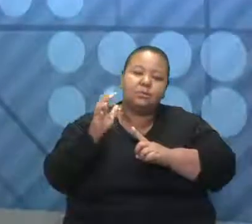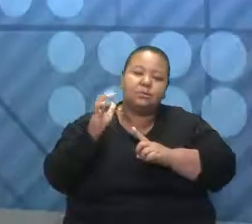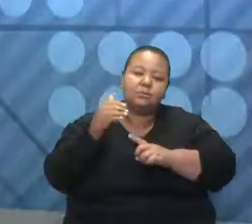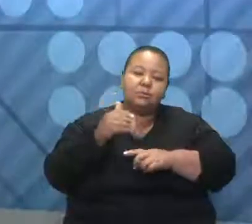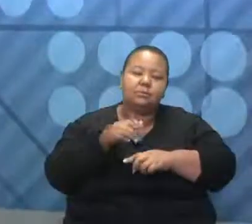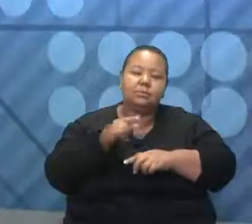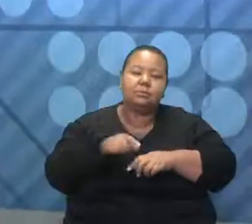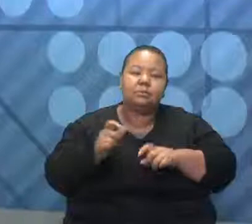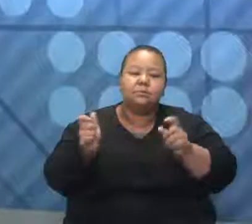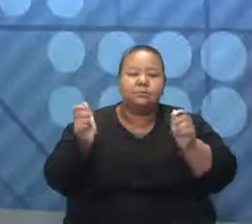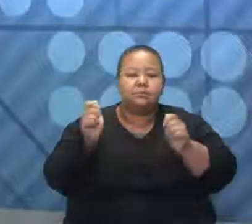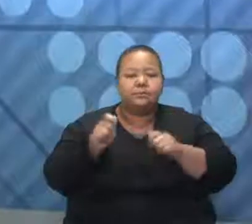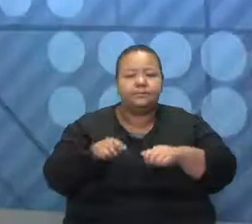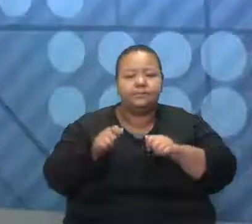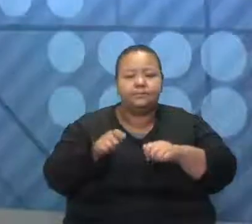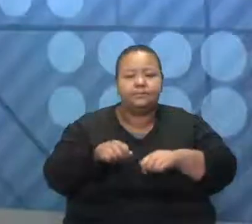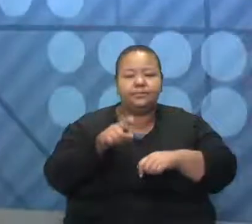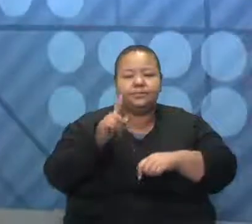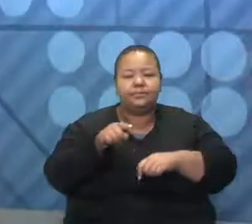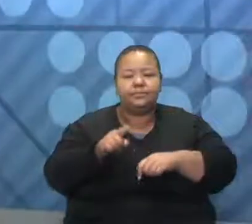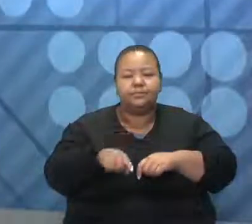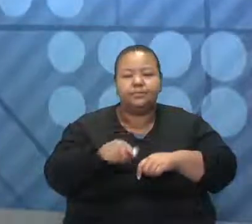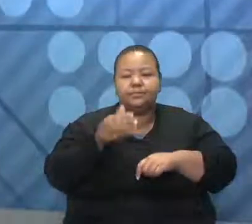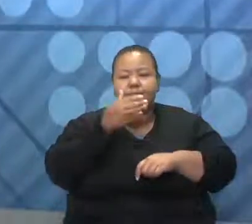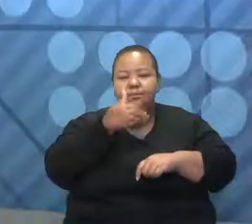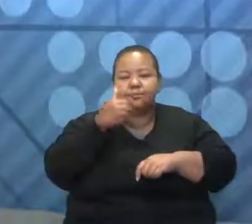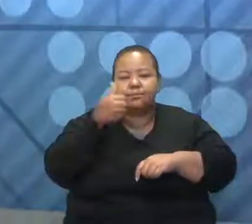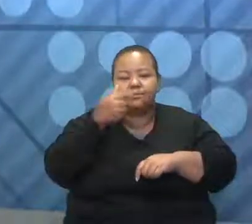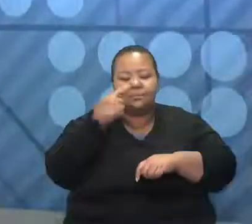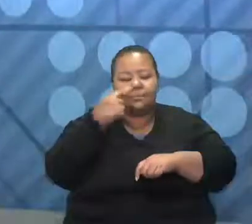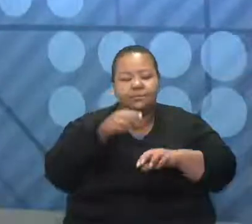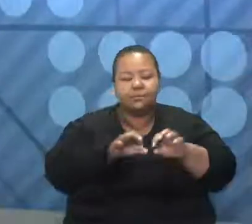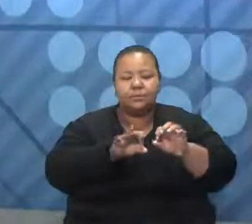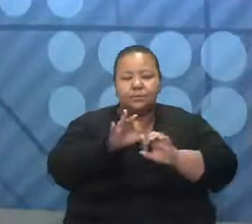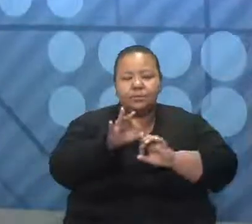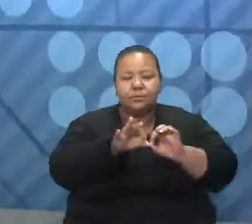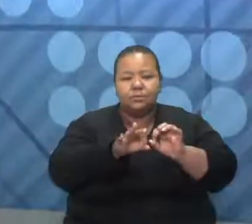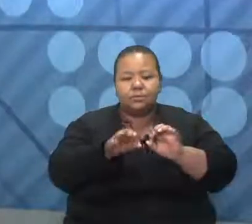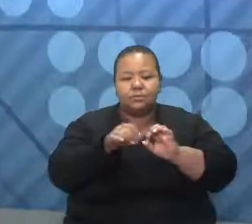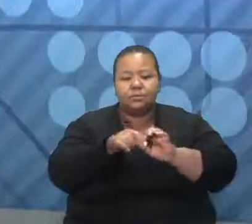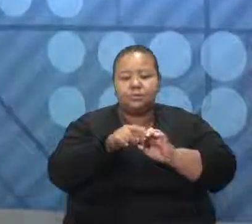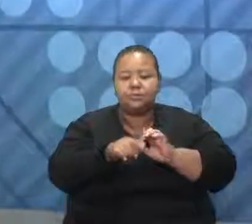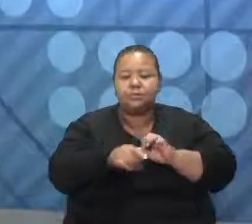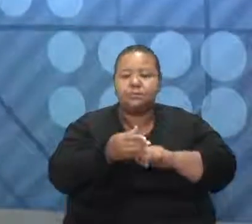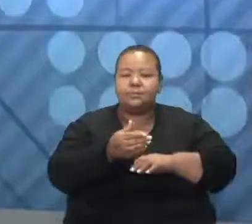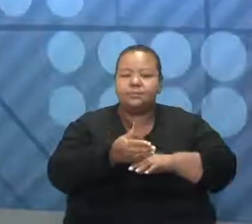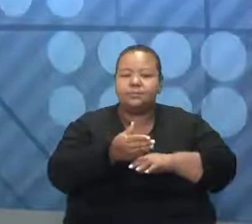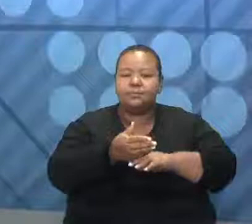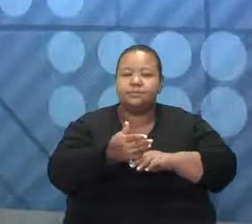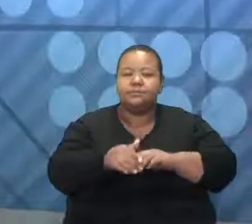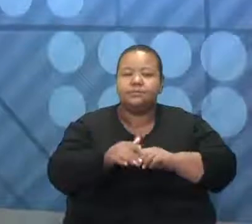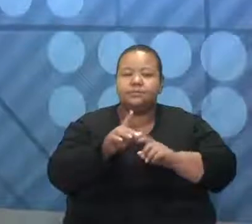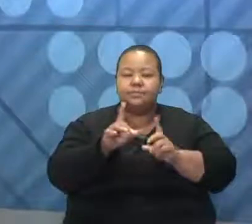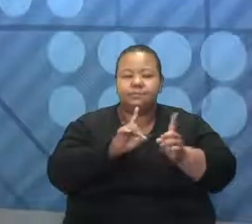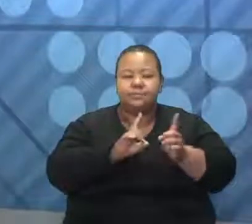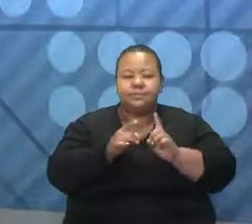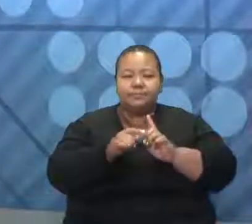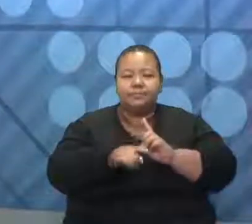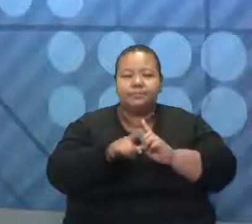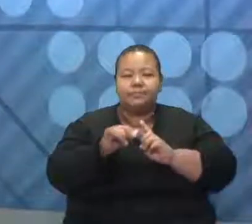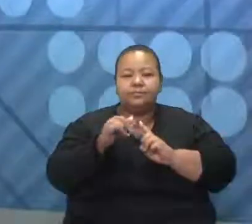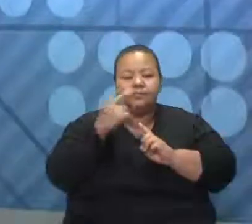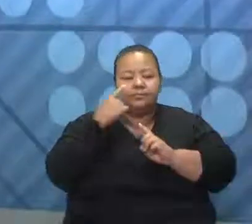fatores de eficiência? Quais foram os fatores eficazes? Então, eu vou mensurar ali e através daquela mensuração daquele dado que eu peguei, eu